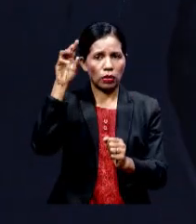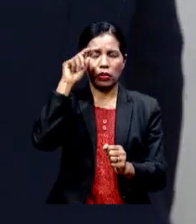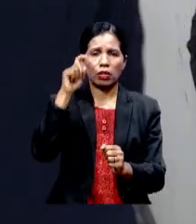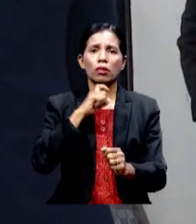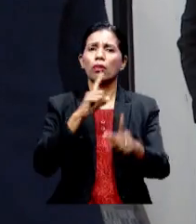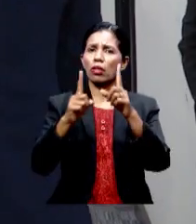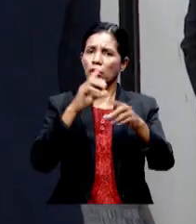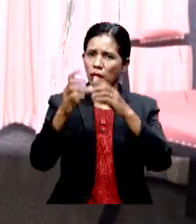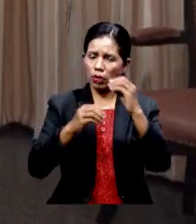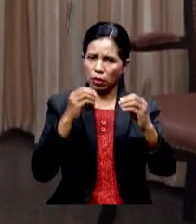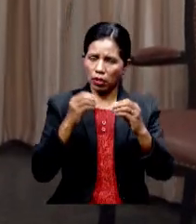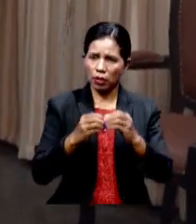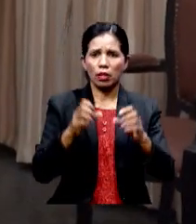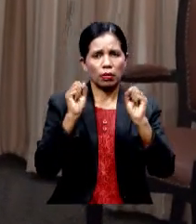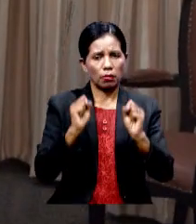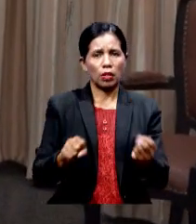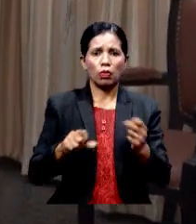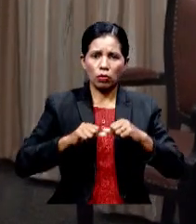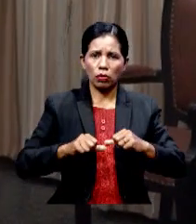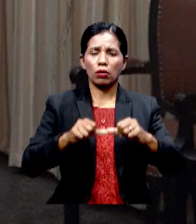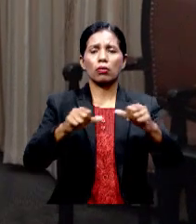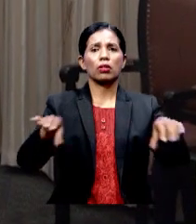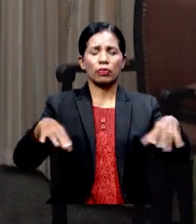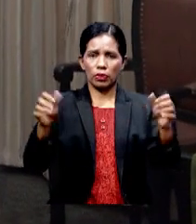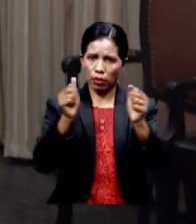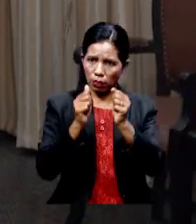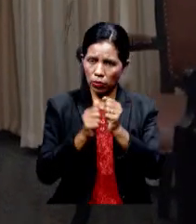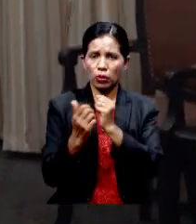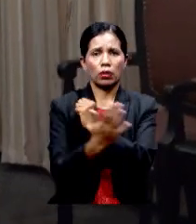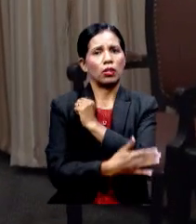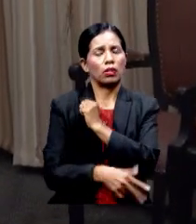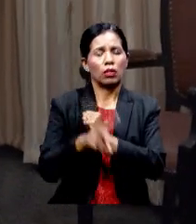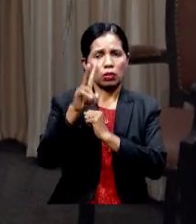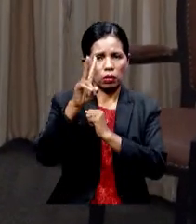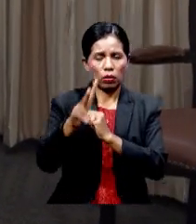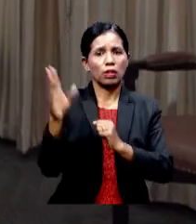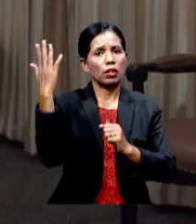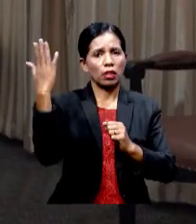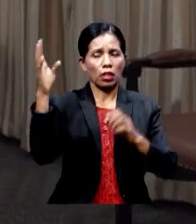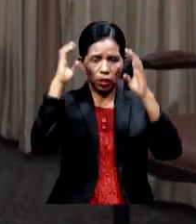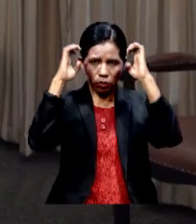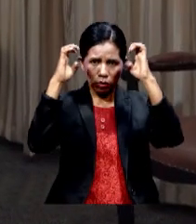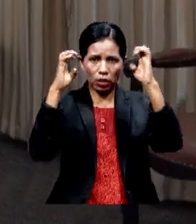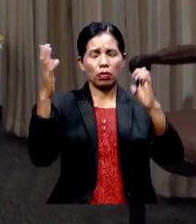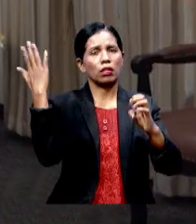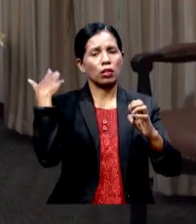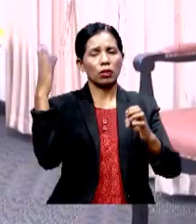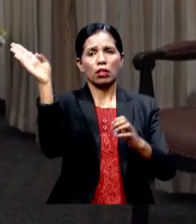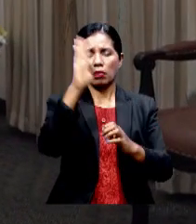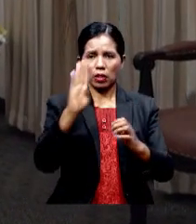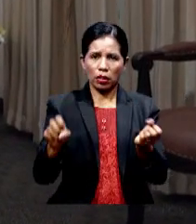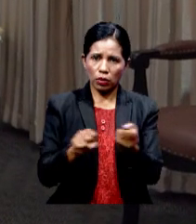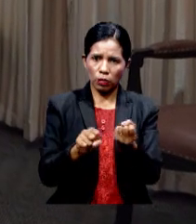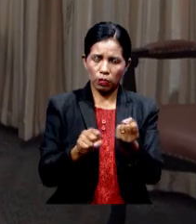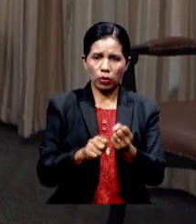de Qualia, com a possibilidade de continuar a cooperação entre a Rua e a setor educação, nebe mak antes né, Brasil apoio